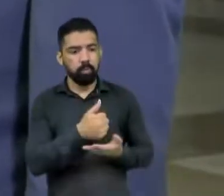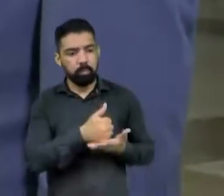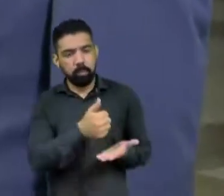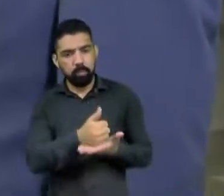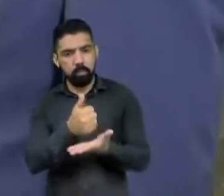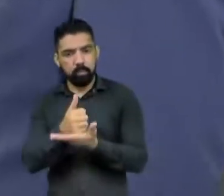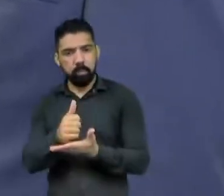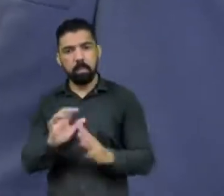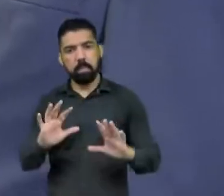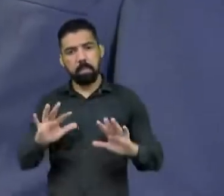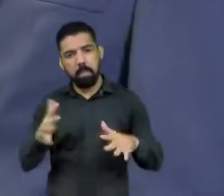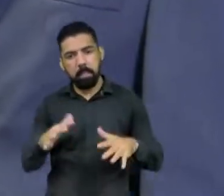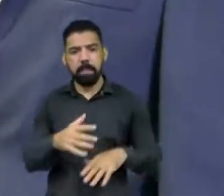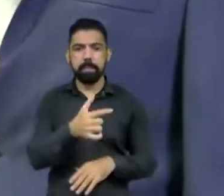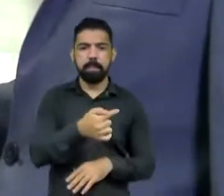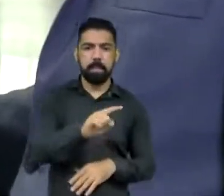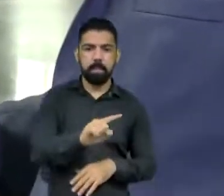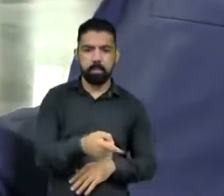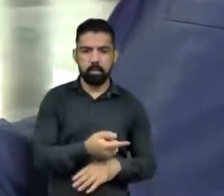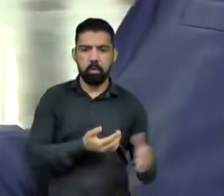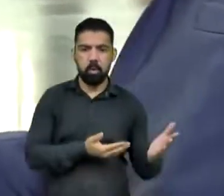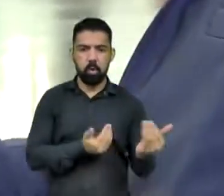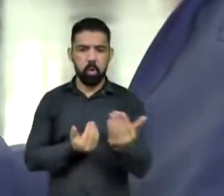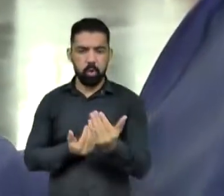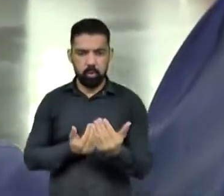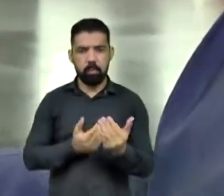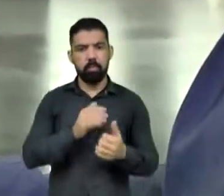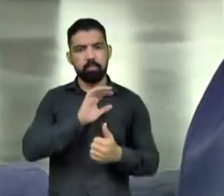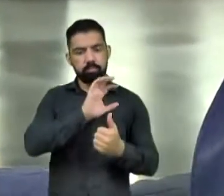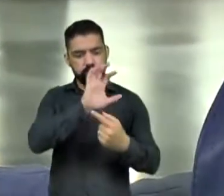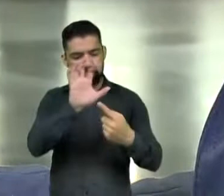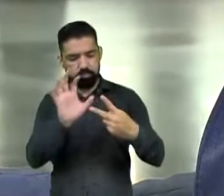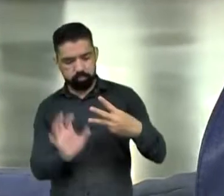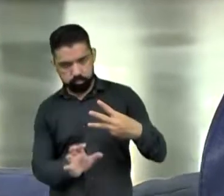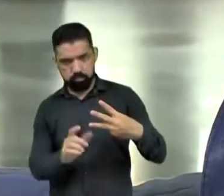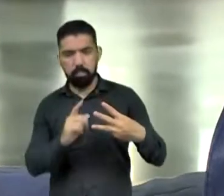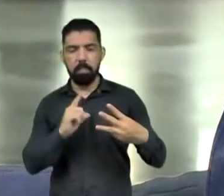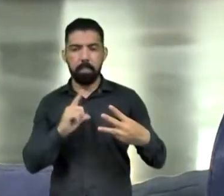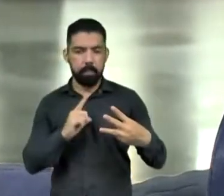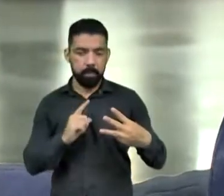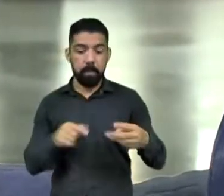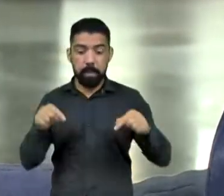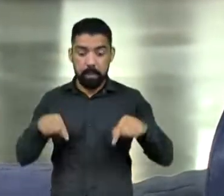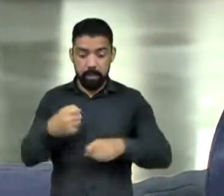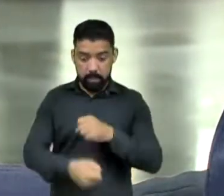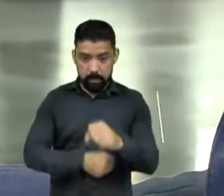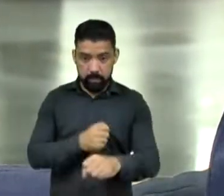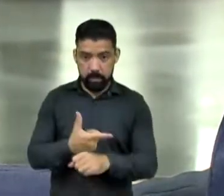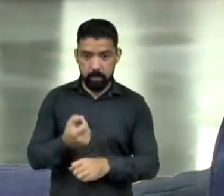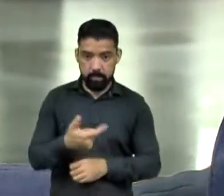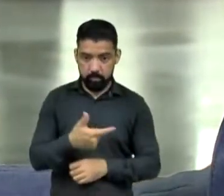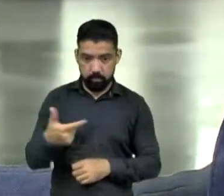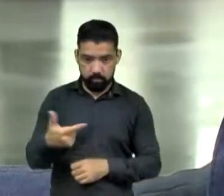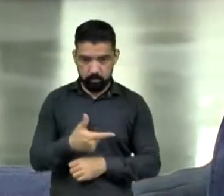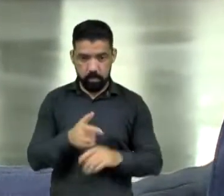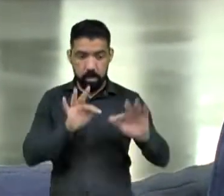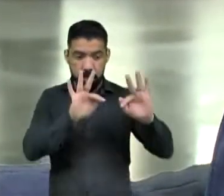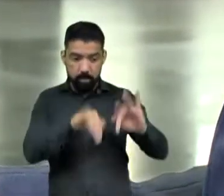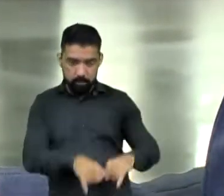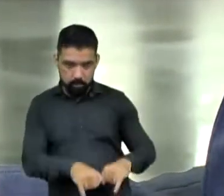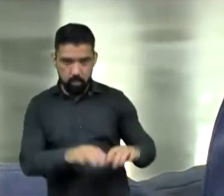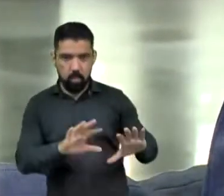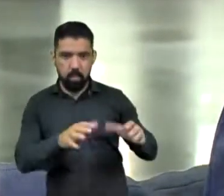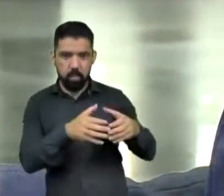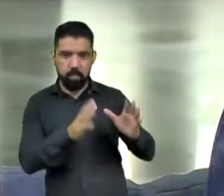de 7 mil jovens distribuídos nas três linhas. E agora, esse ano de 2022, nós estamos encerrando as turmas que estão